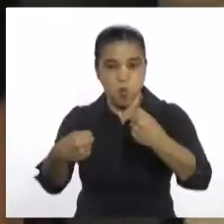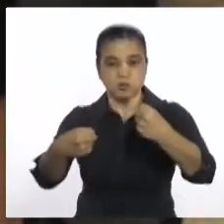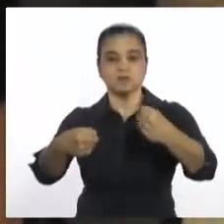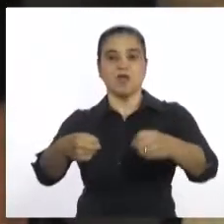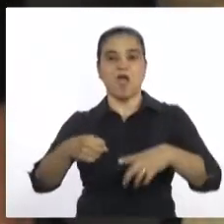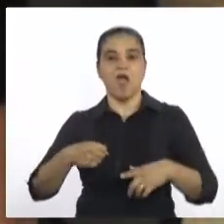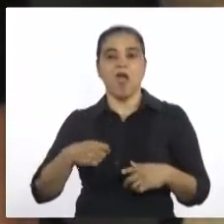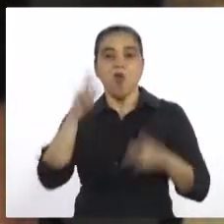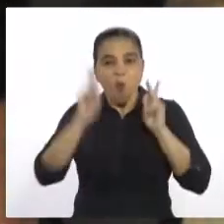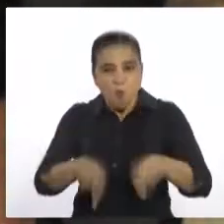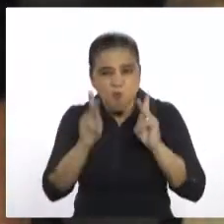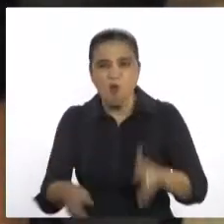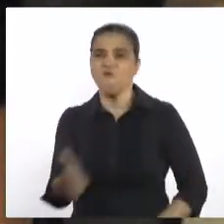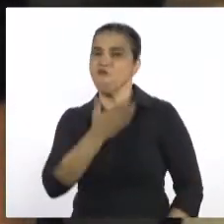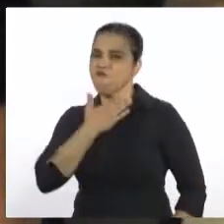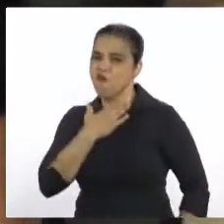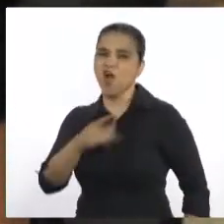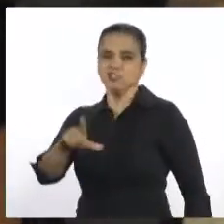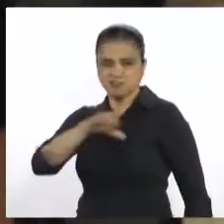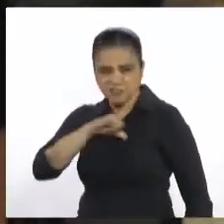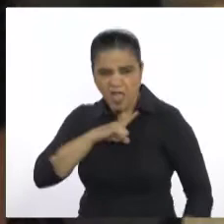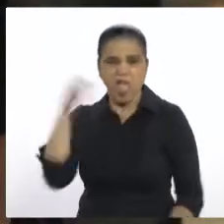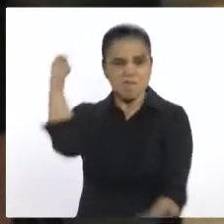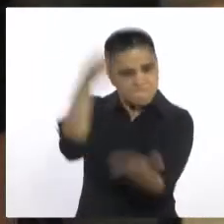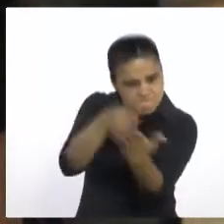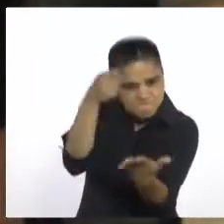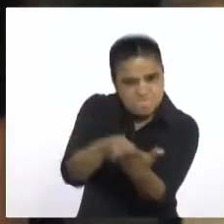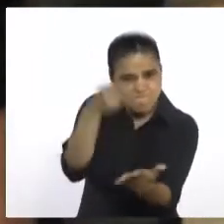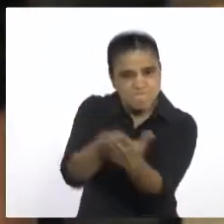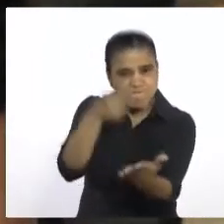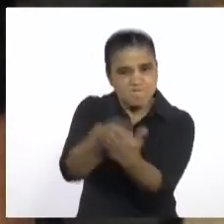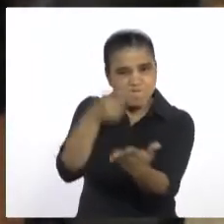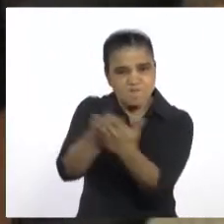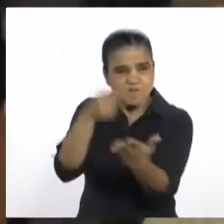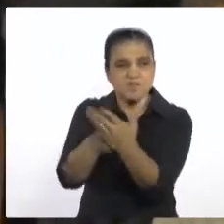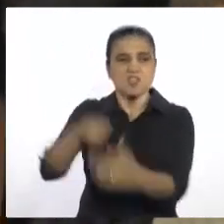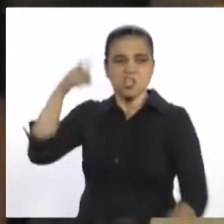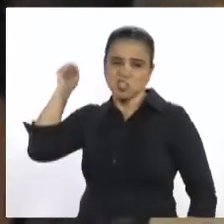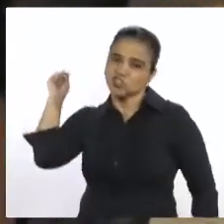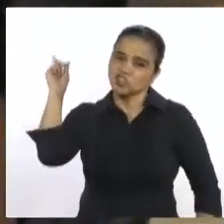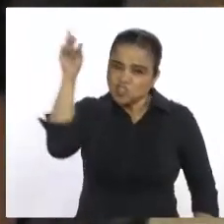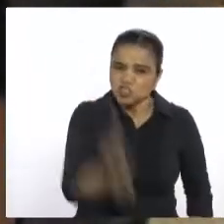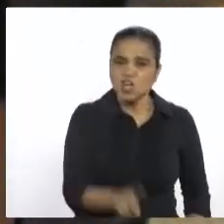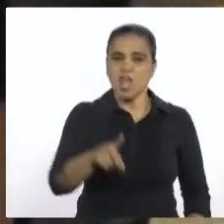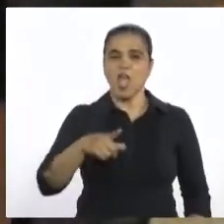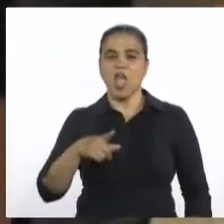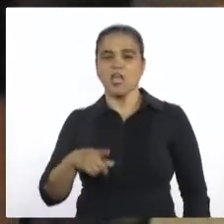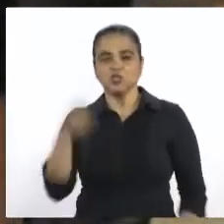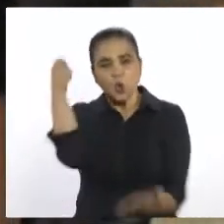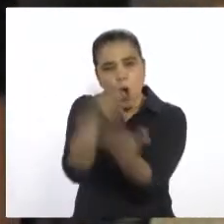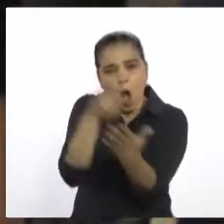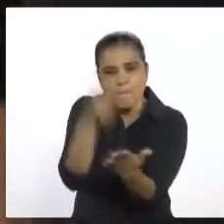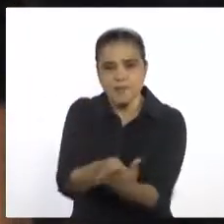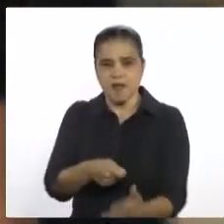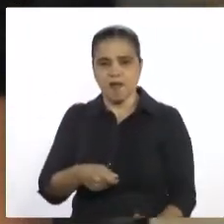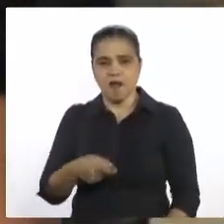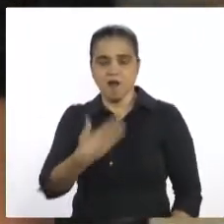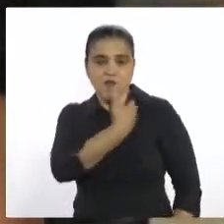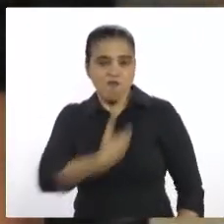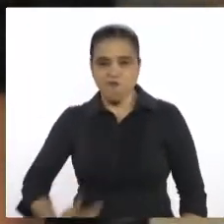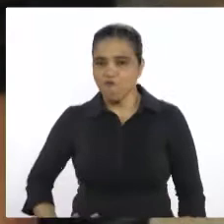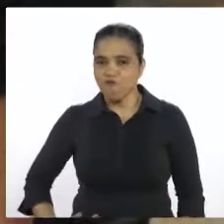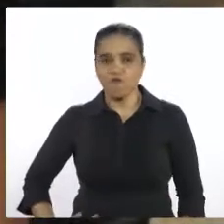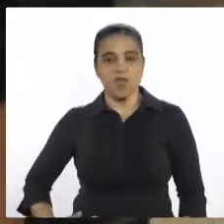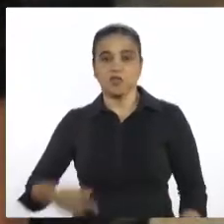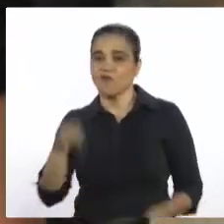povo tem voz! O povo tem o direito de cobrar aquilo que é de direito! O governador não faz